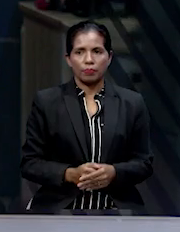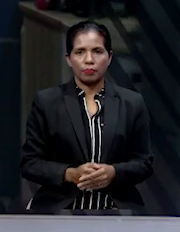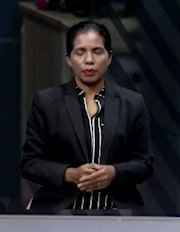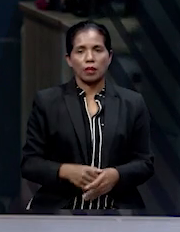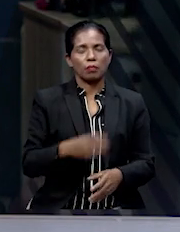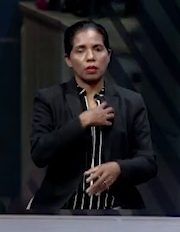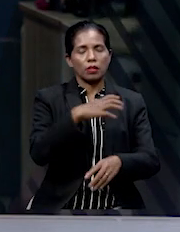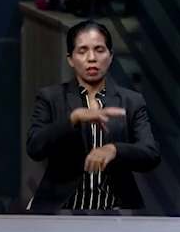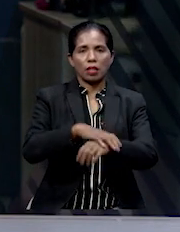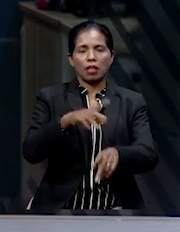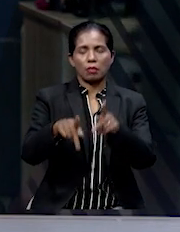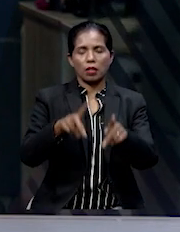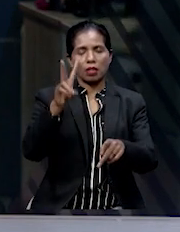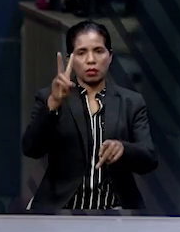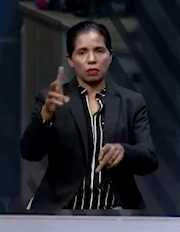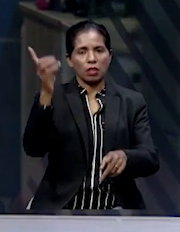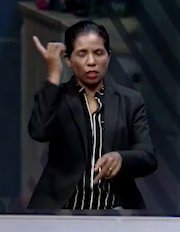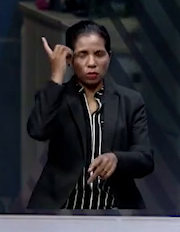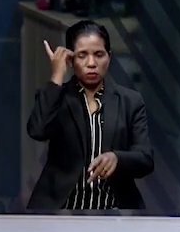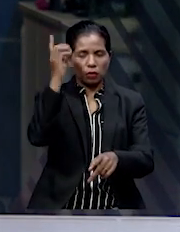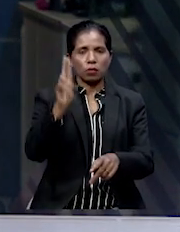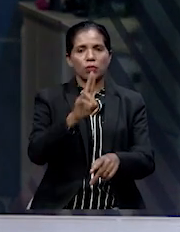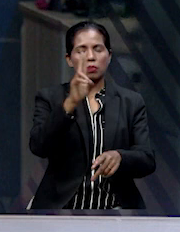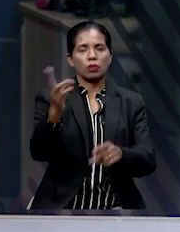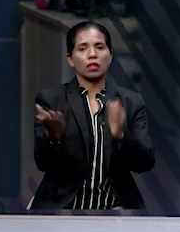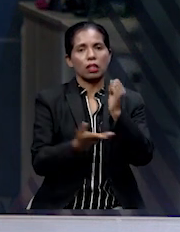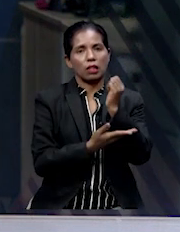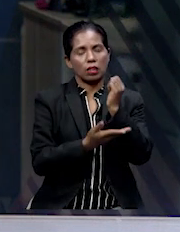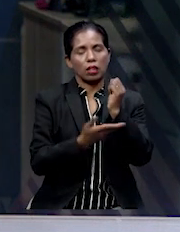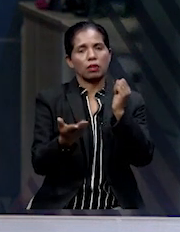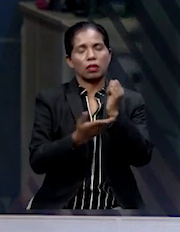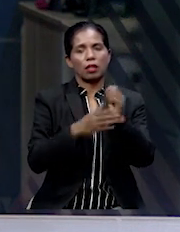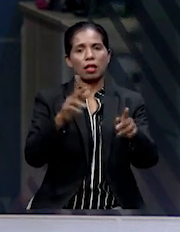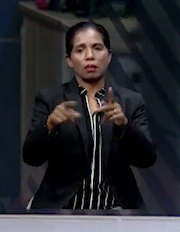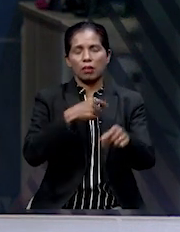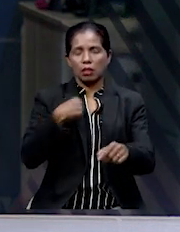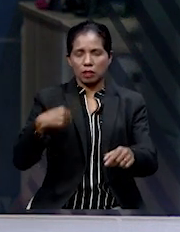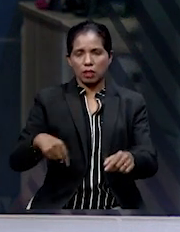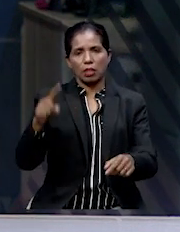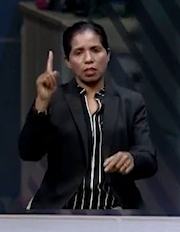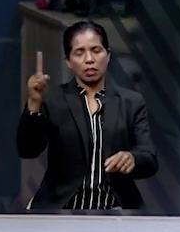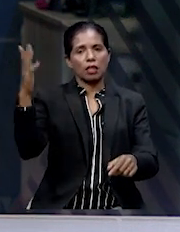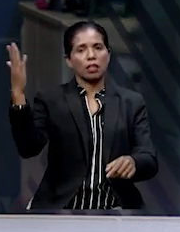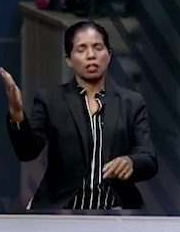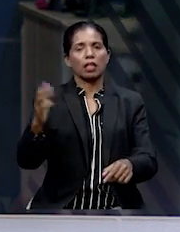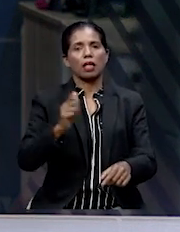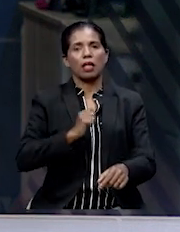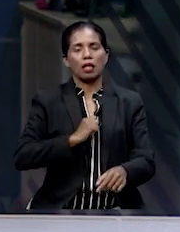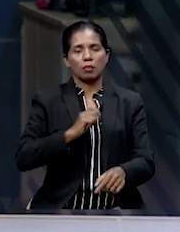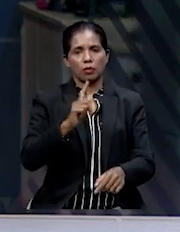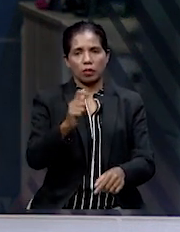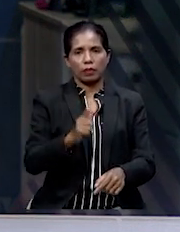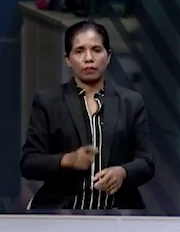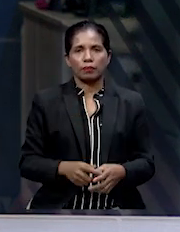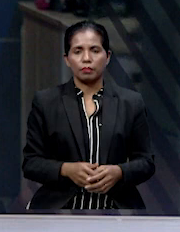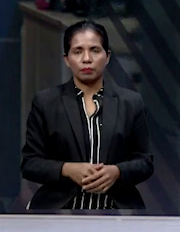Penetrele detém suspeito em rua, nebe desconfia, usa katana adulta cidadão chinês e Aimodin.